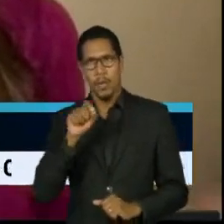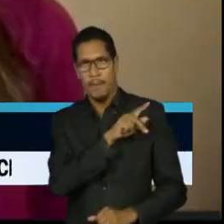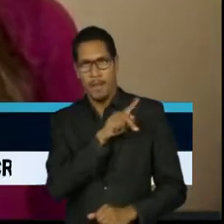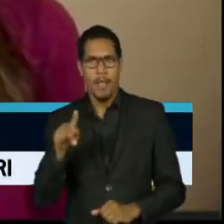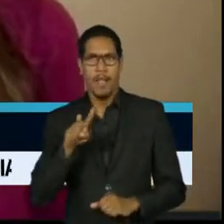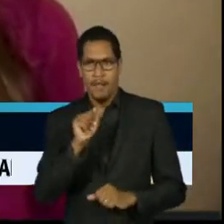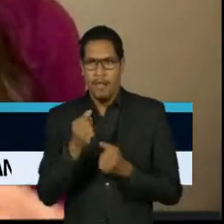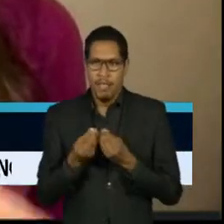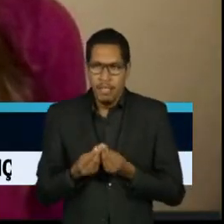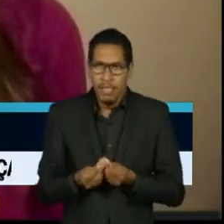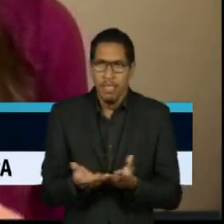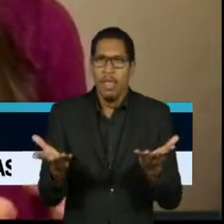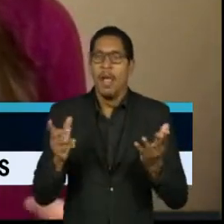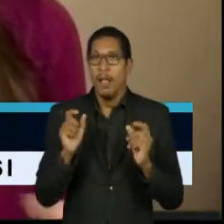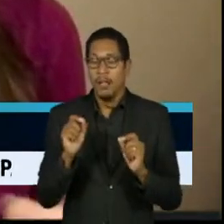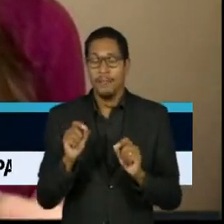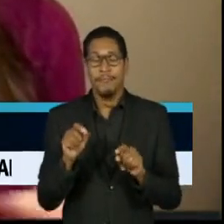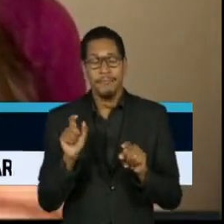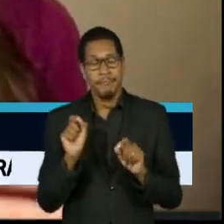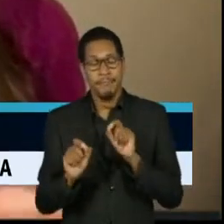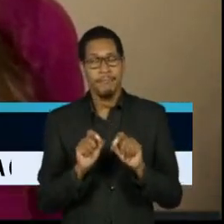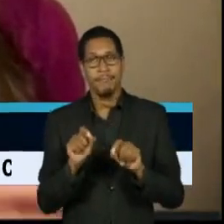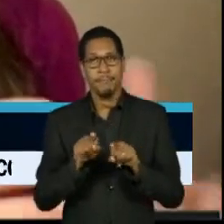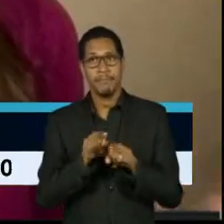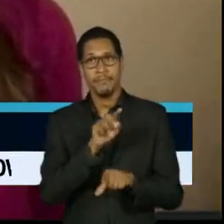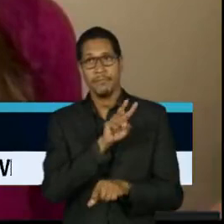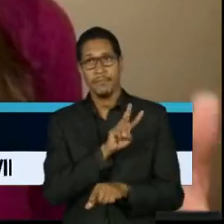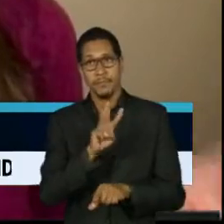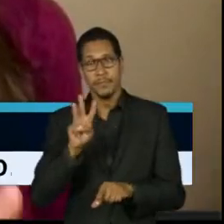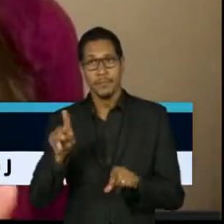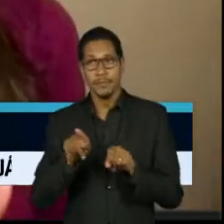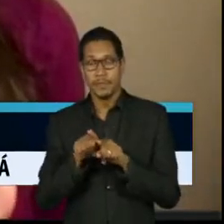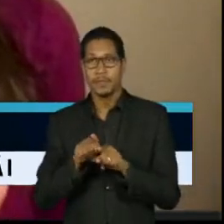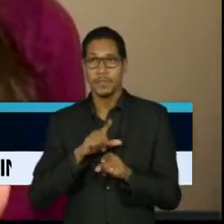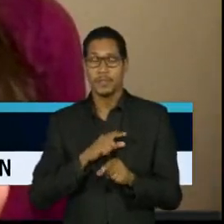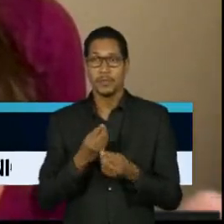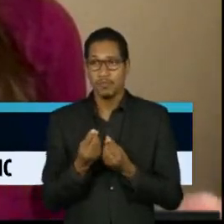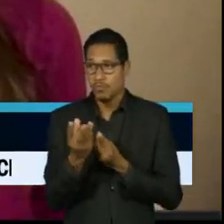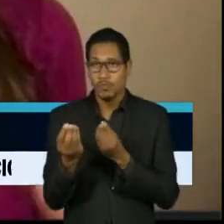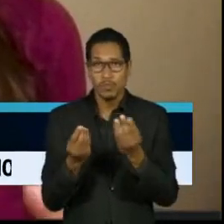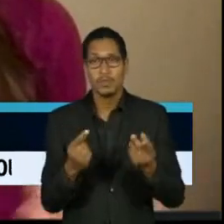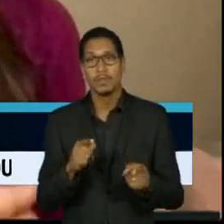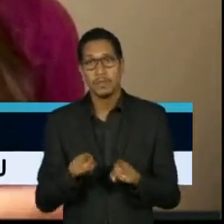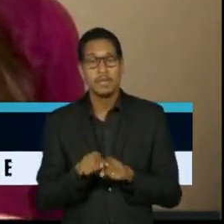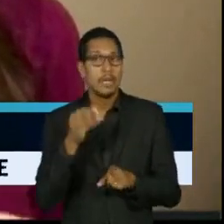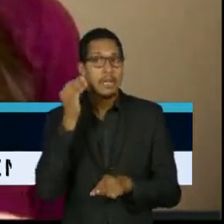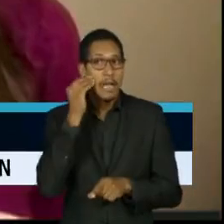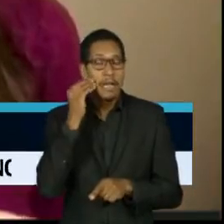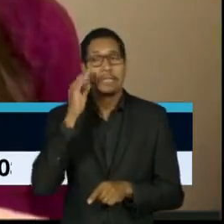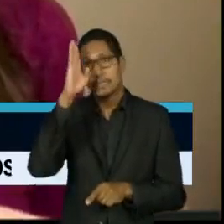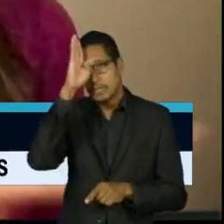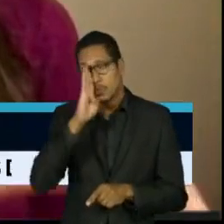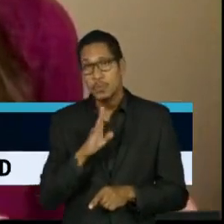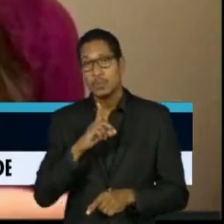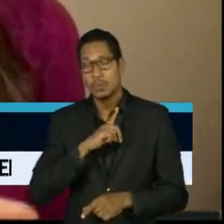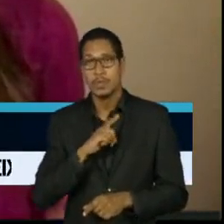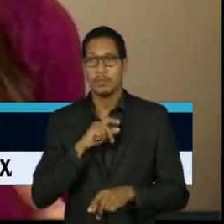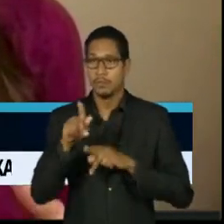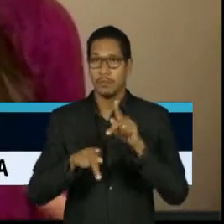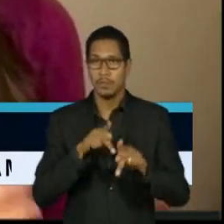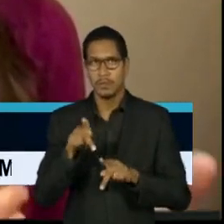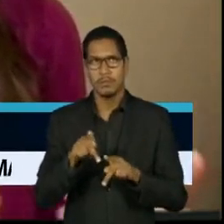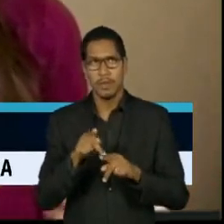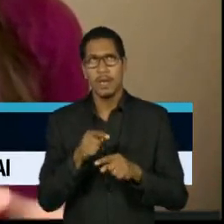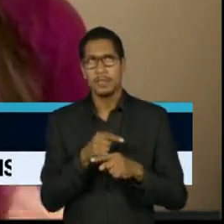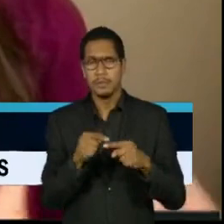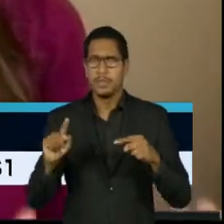distribuir também online testes gratuitos para toda a população, a partir de